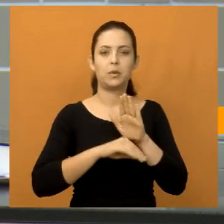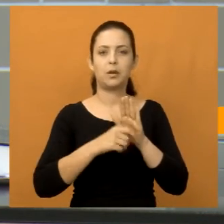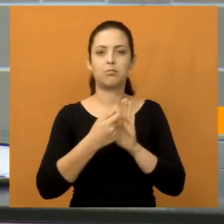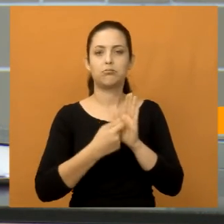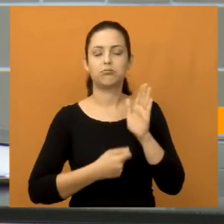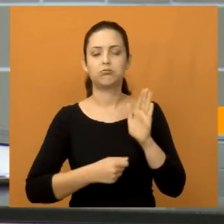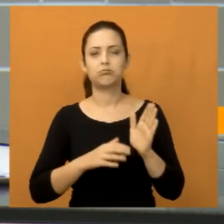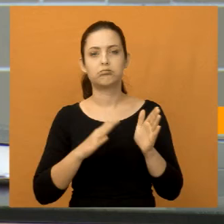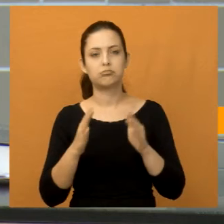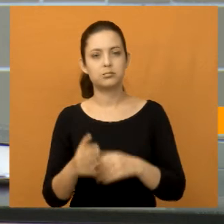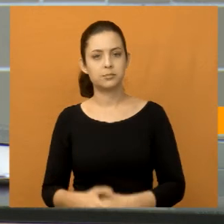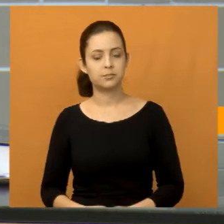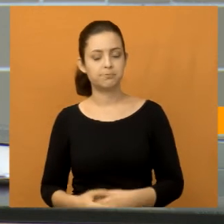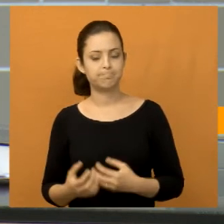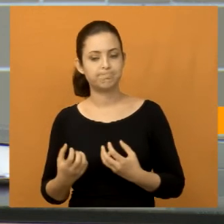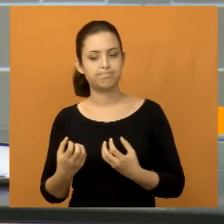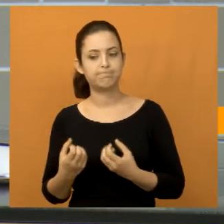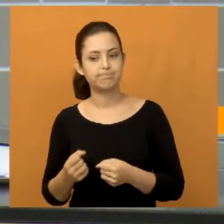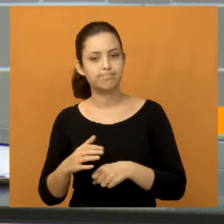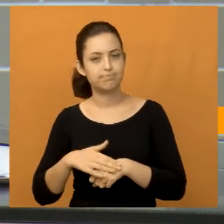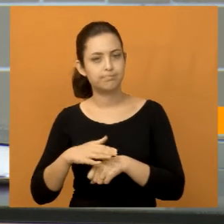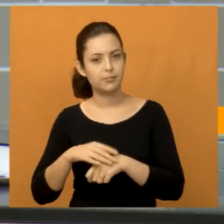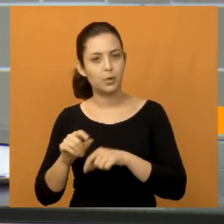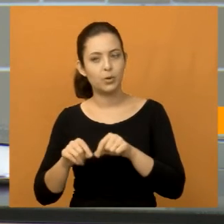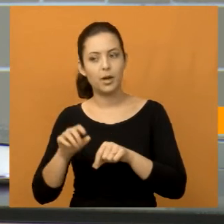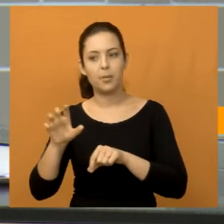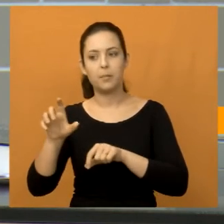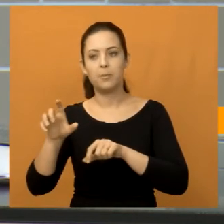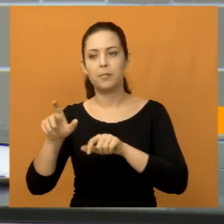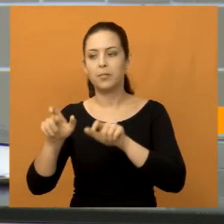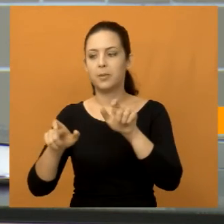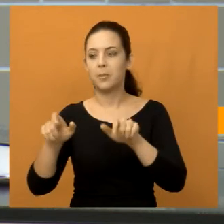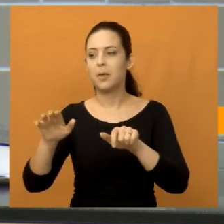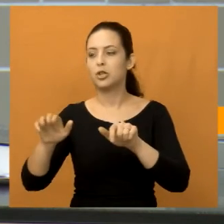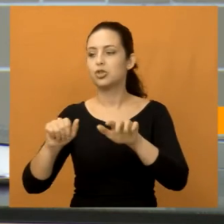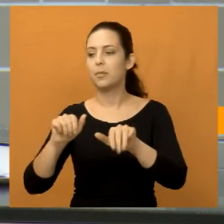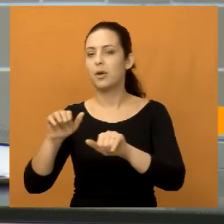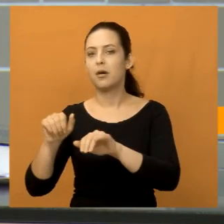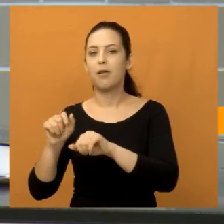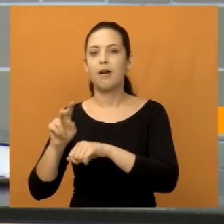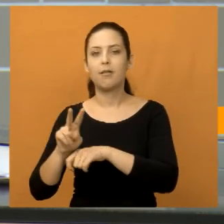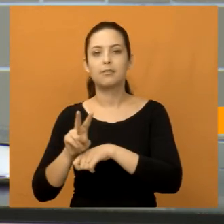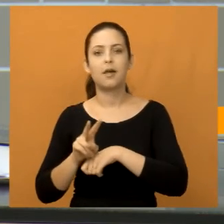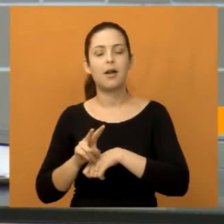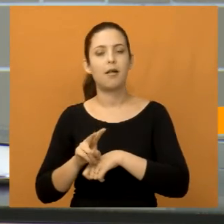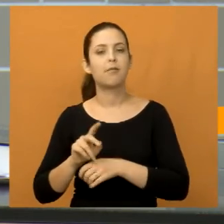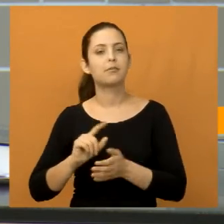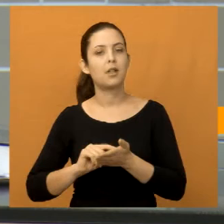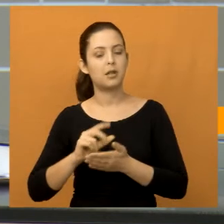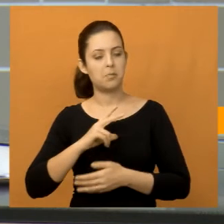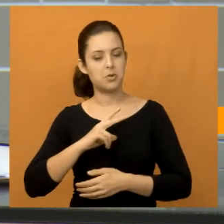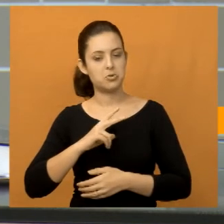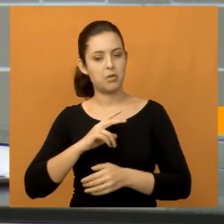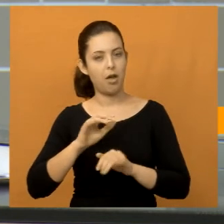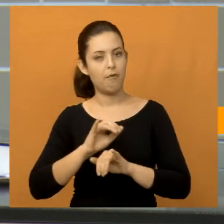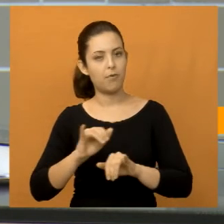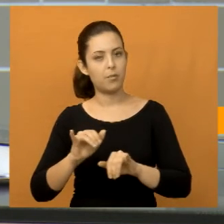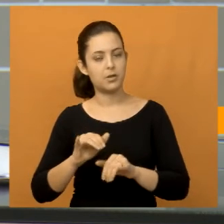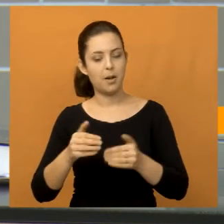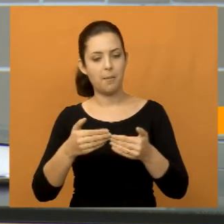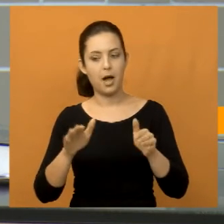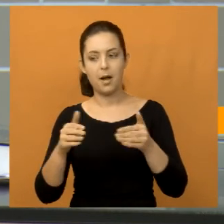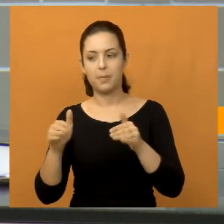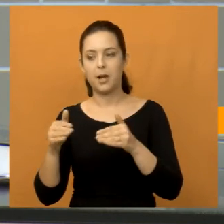Fundação, mas admitiu ter feito a captação das pessoas que emprestaram seus dados pessoais para